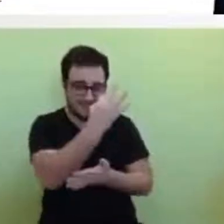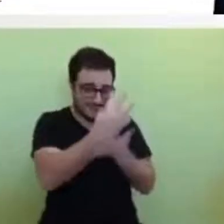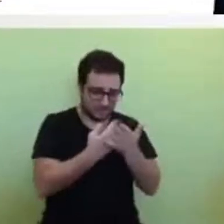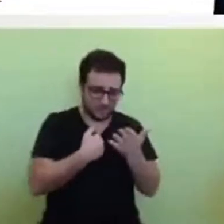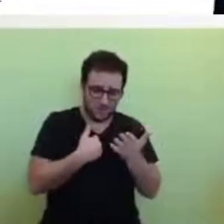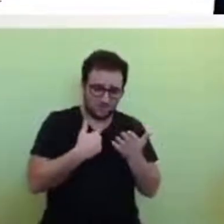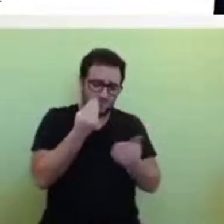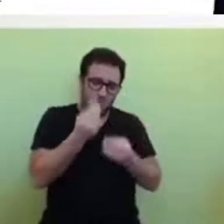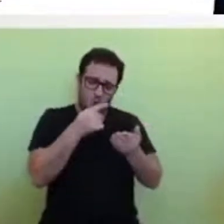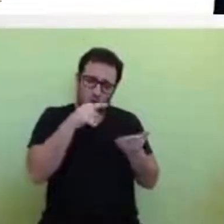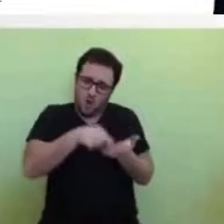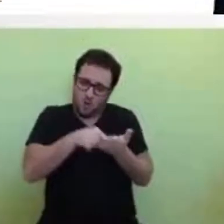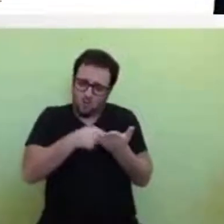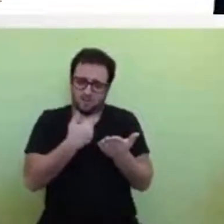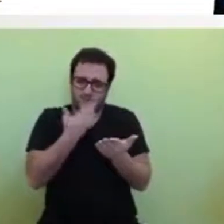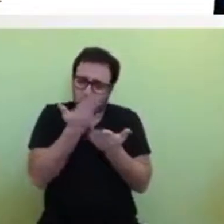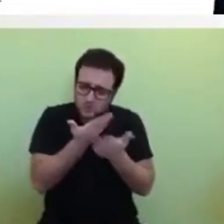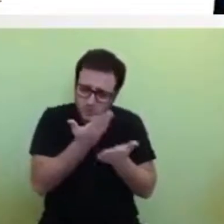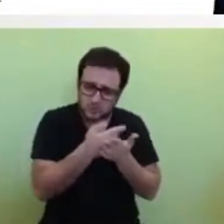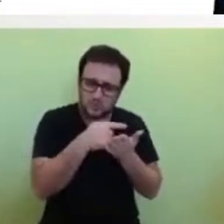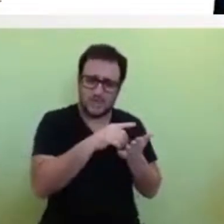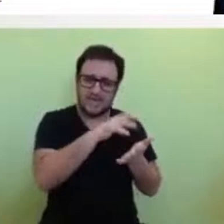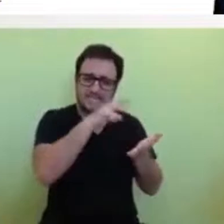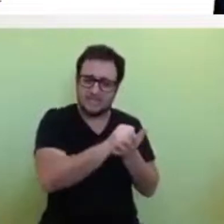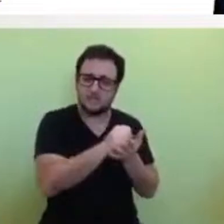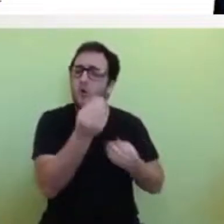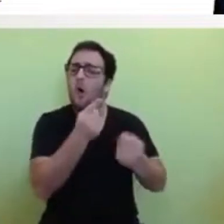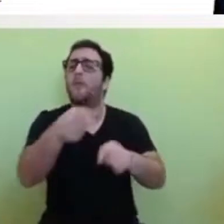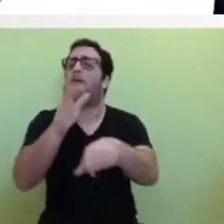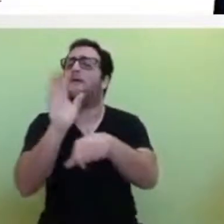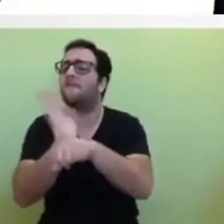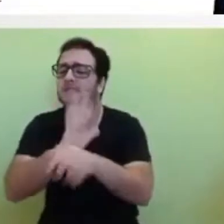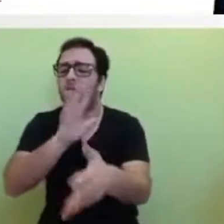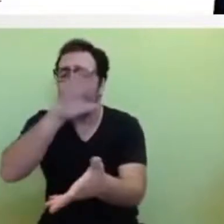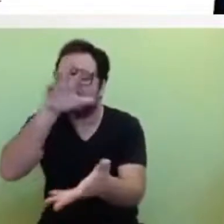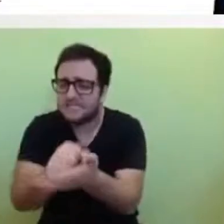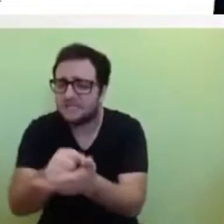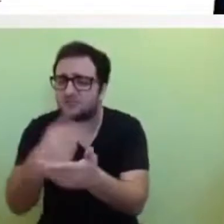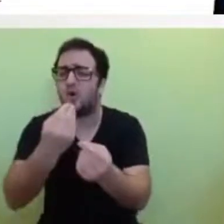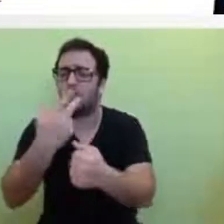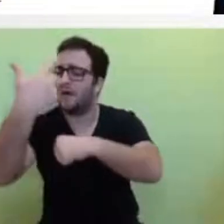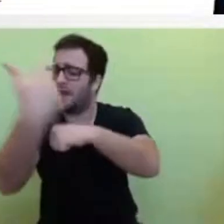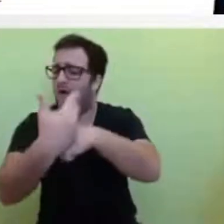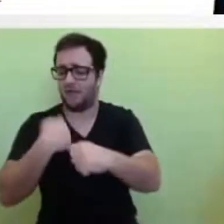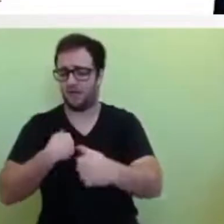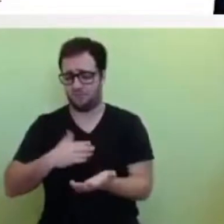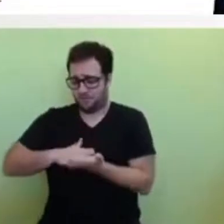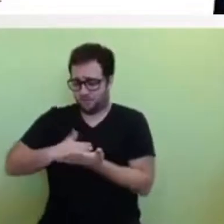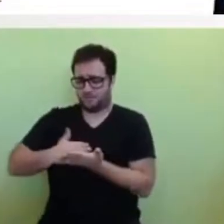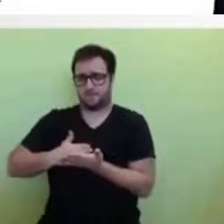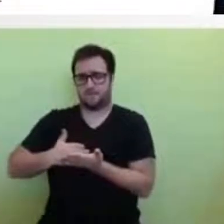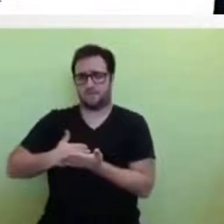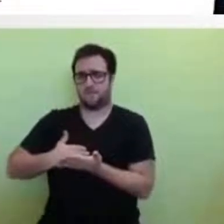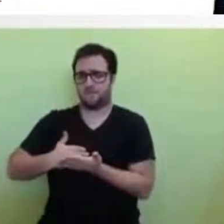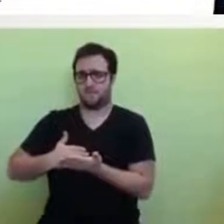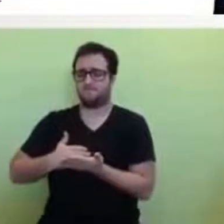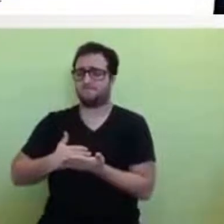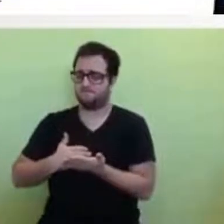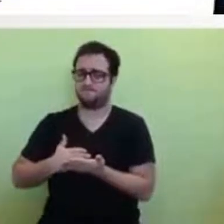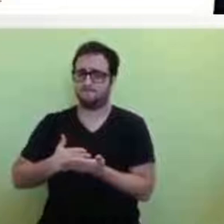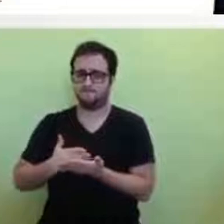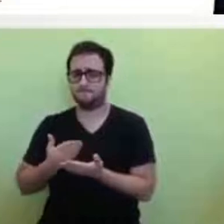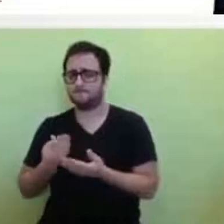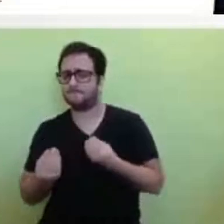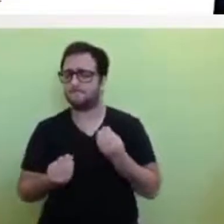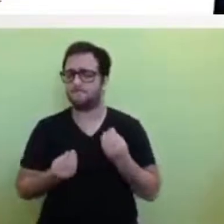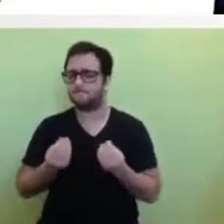vídeo, mas quando você vai gravar, você acaba interpretando. Né? Mesmo por uma questão de o seu estilo